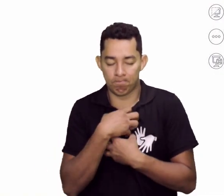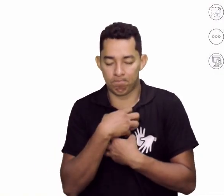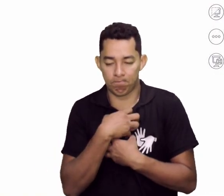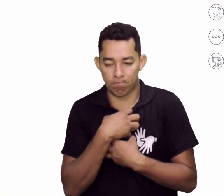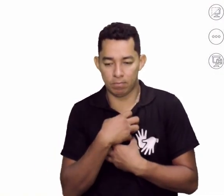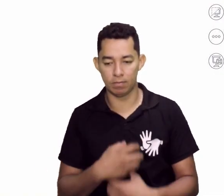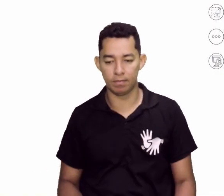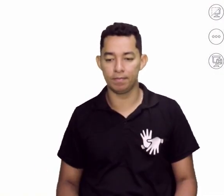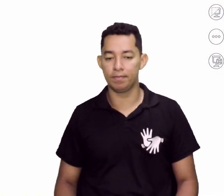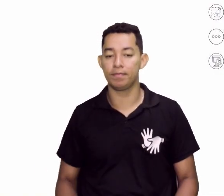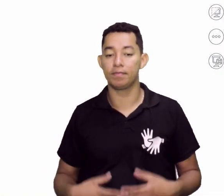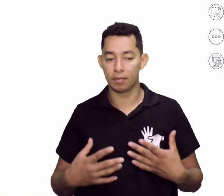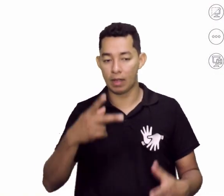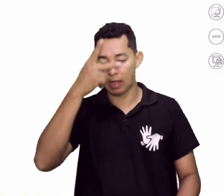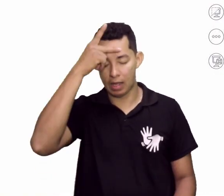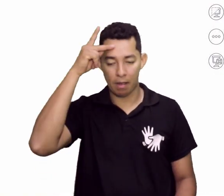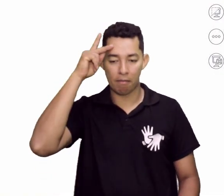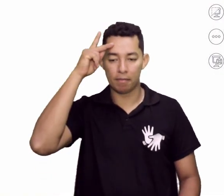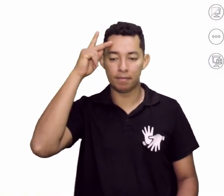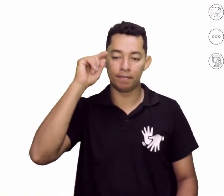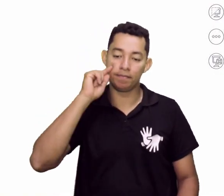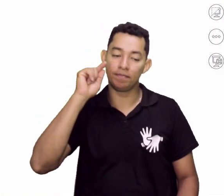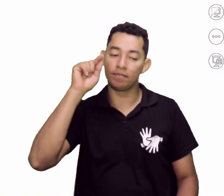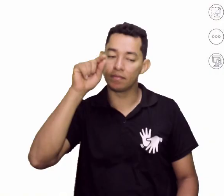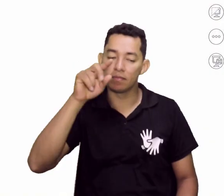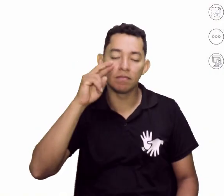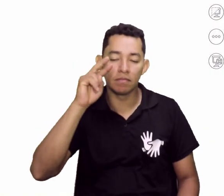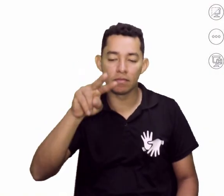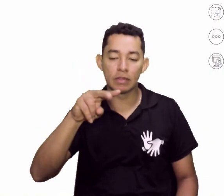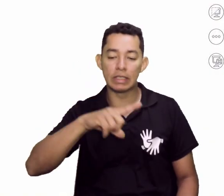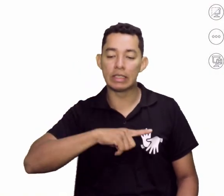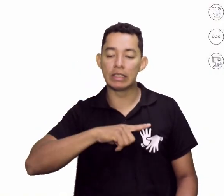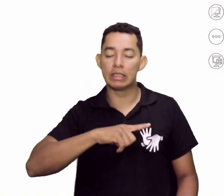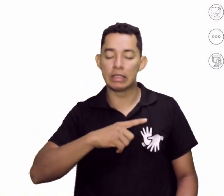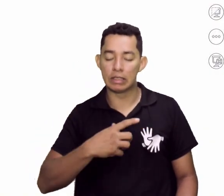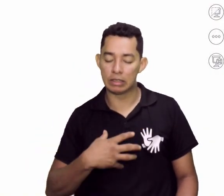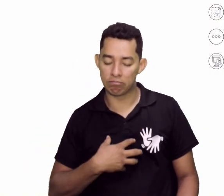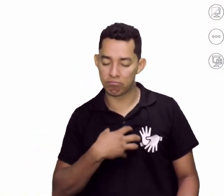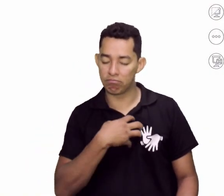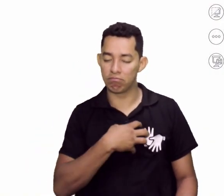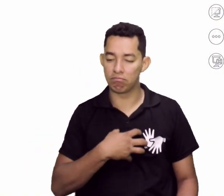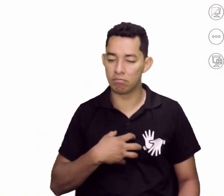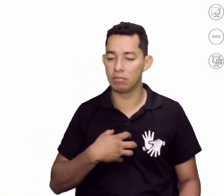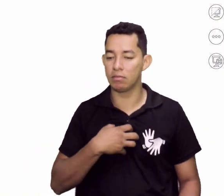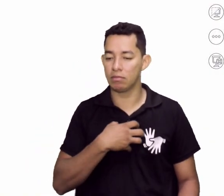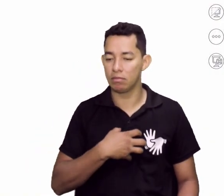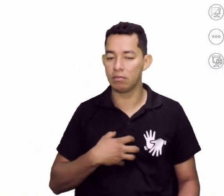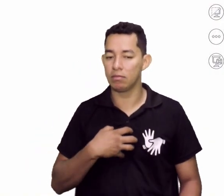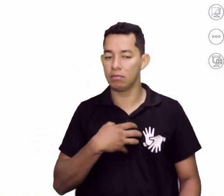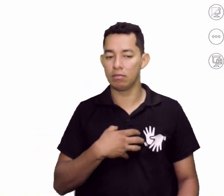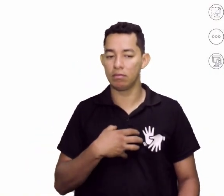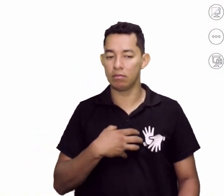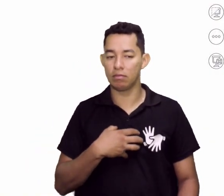vá apreciar aí tenha assim muito para